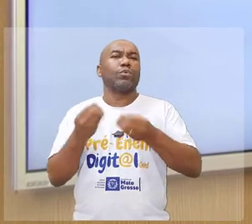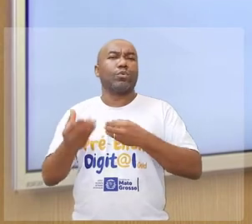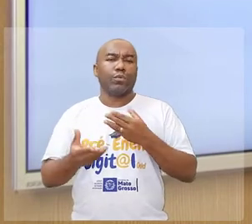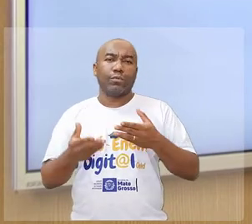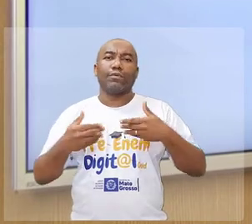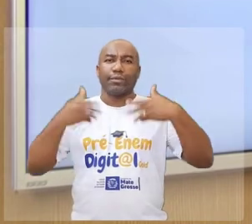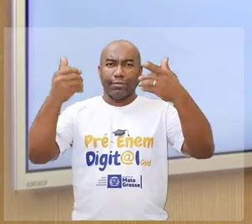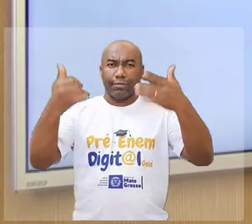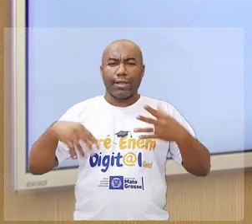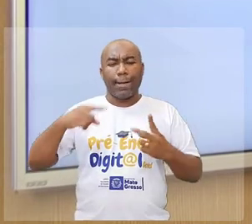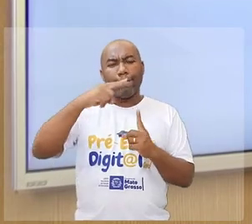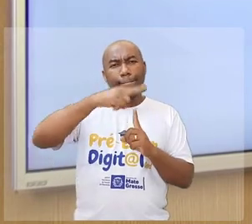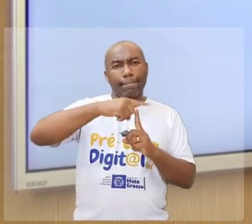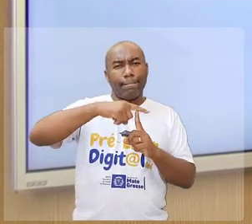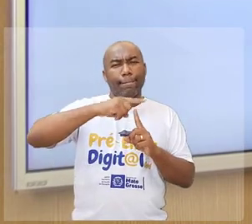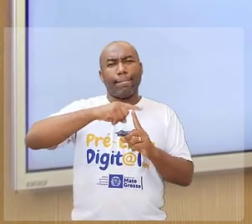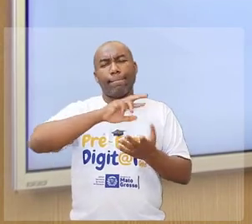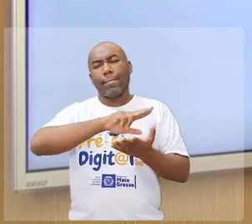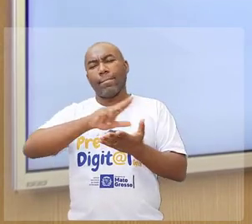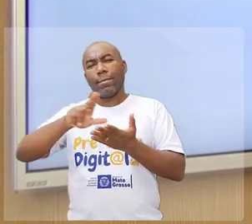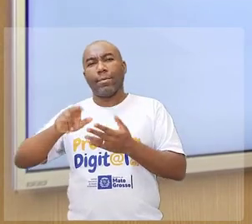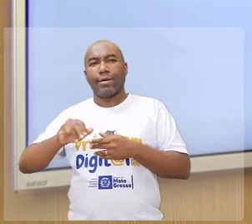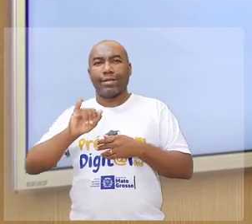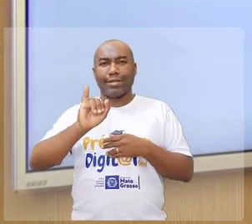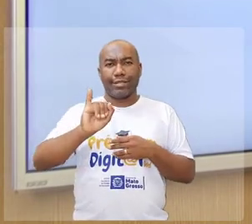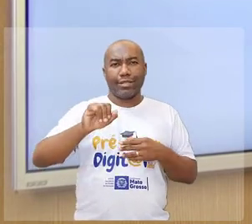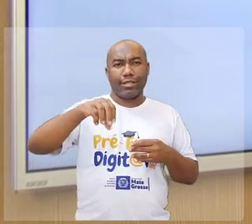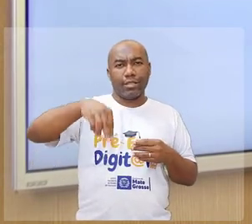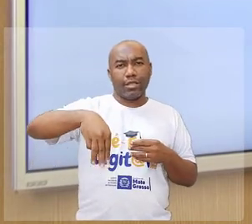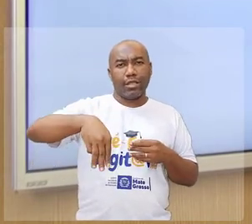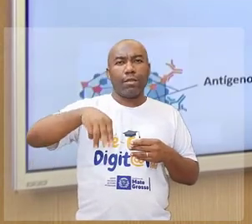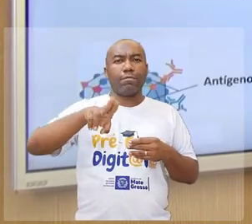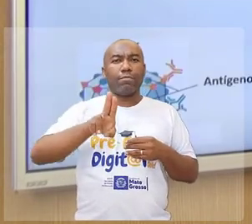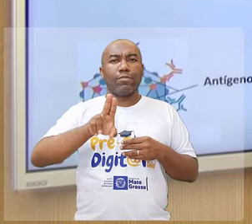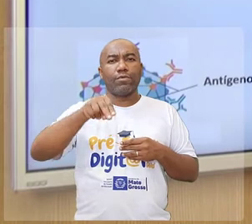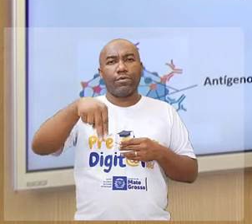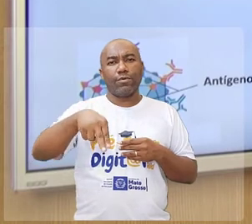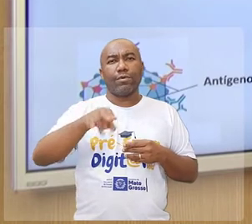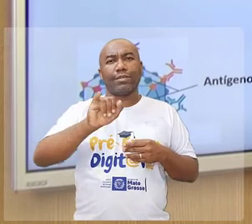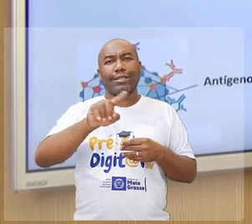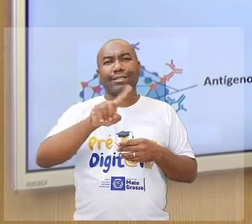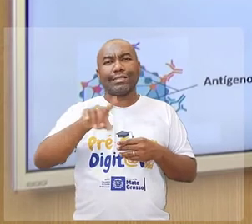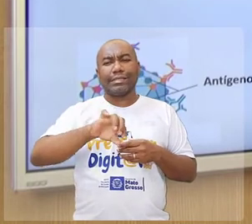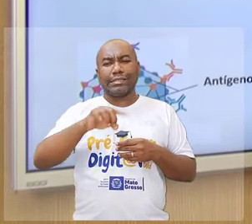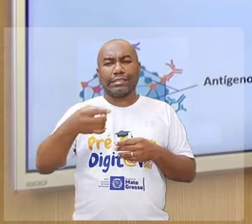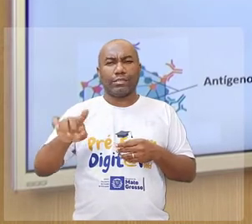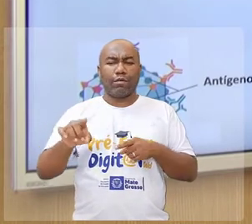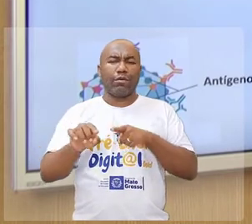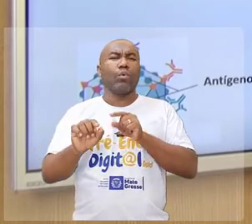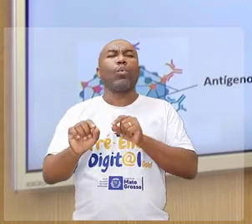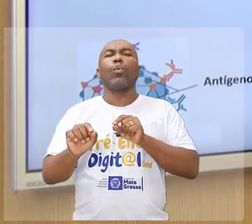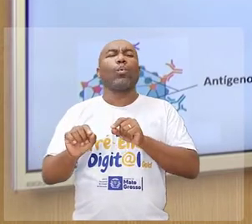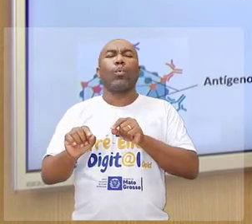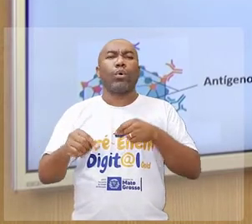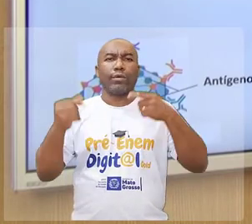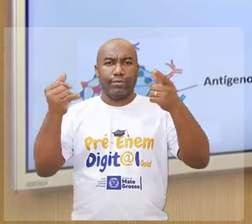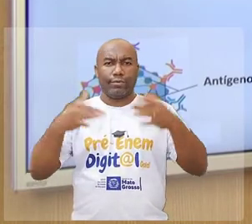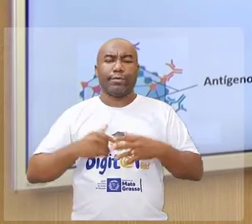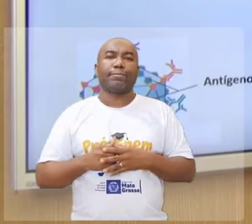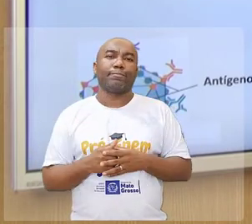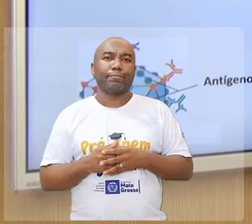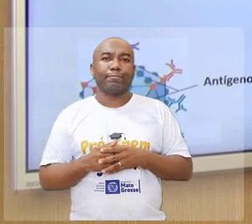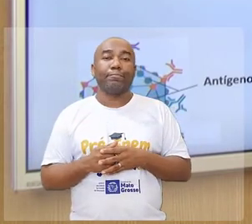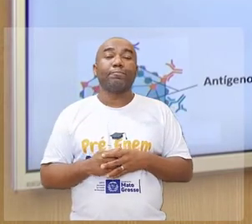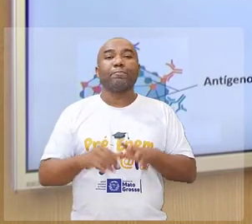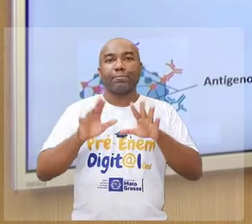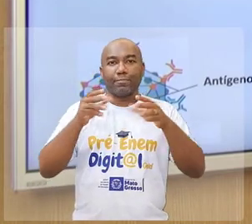sobre os tipos de imunização. O que é um processo de imunização, basicamente?